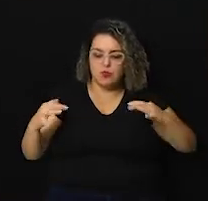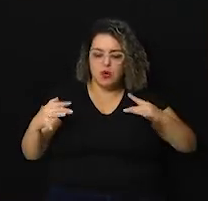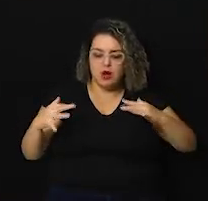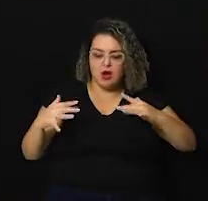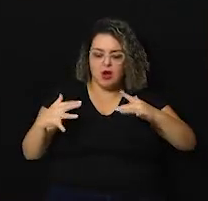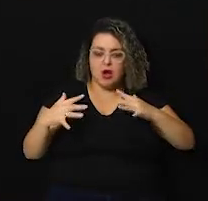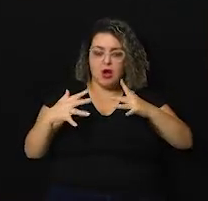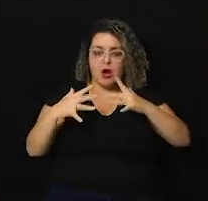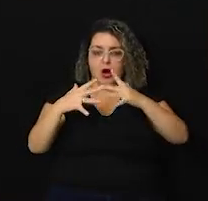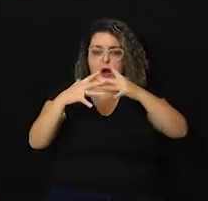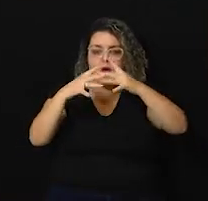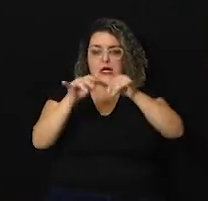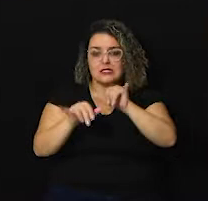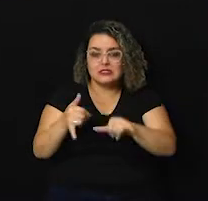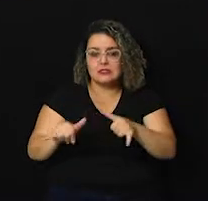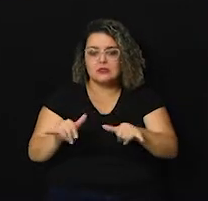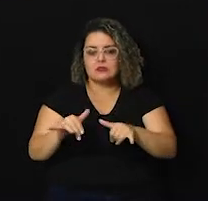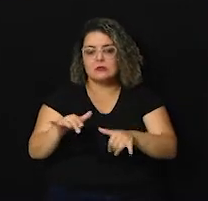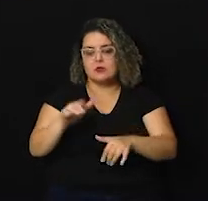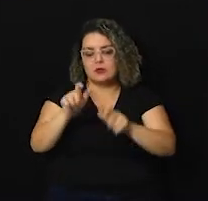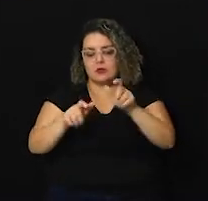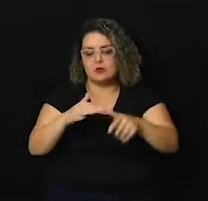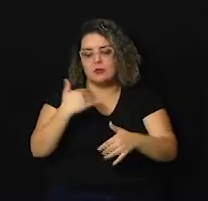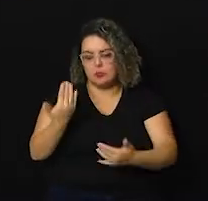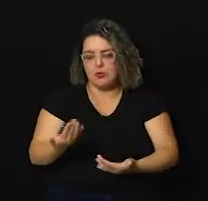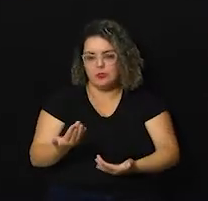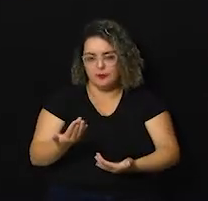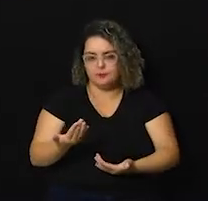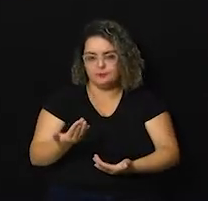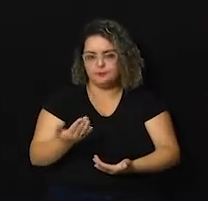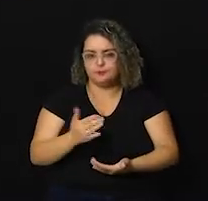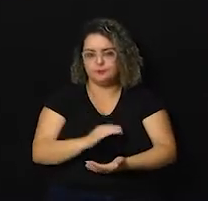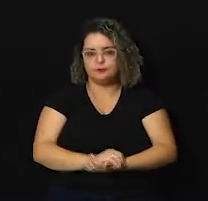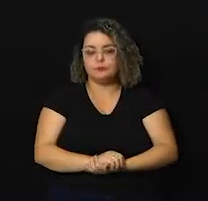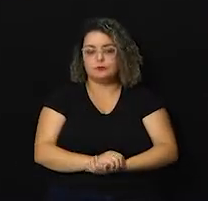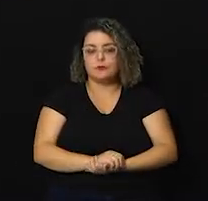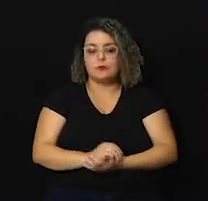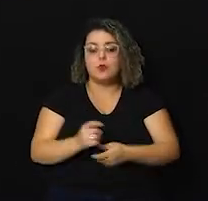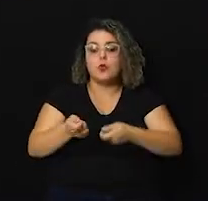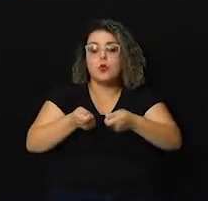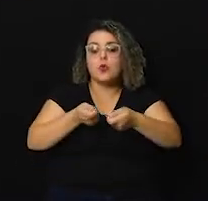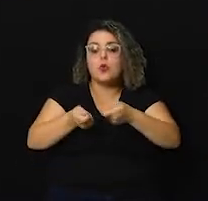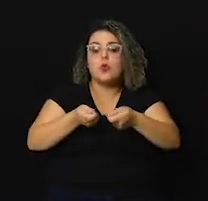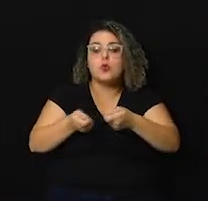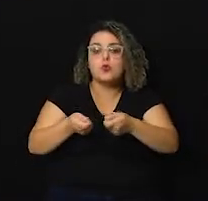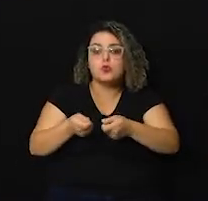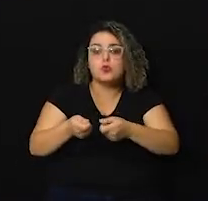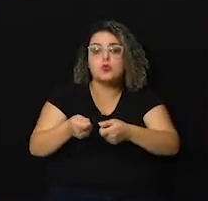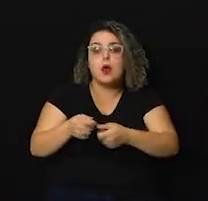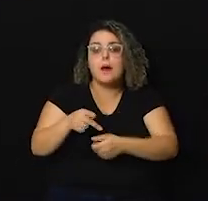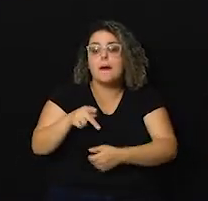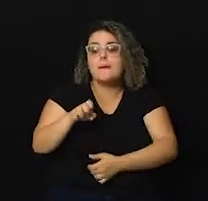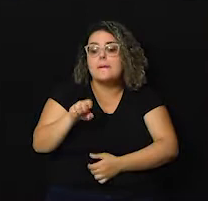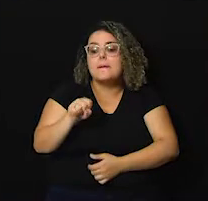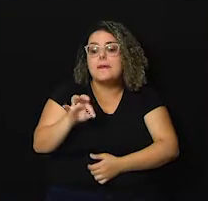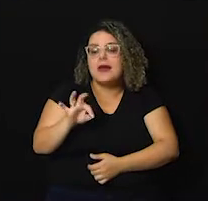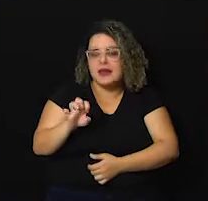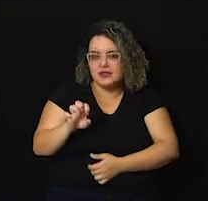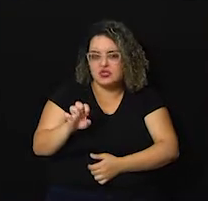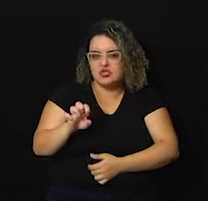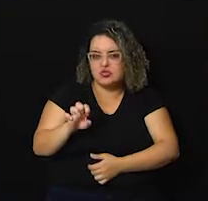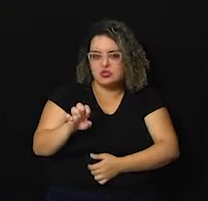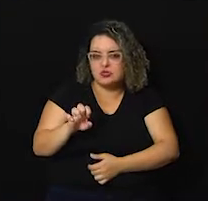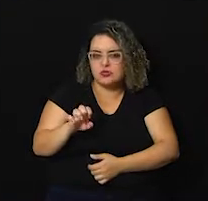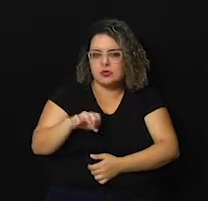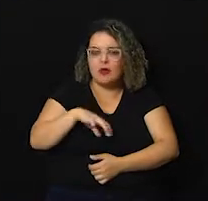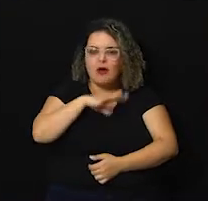Segunda Guerra Mundial que houve uma expansão enorme na utilização de agrotóxicos, no sentido de controlar pestes, como uma